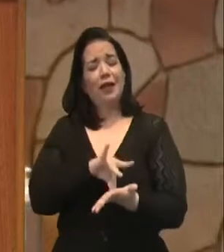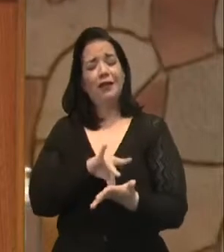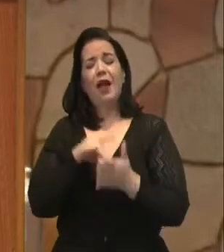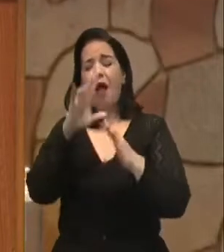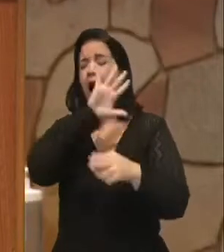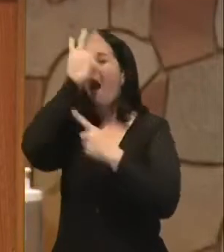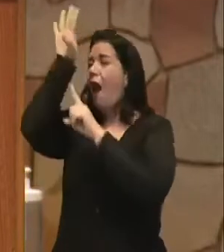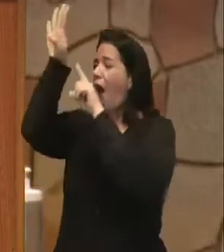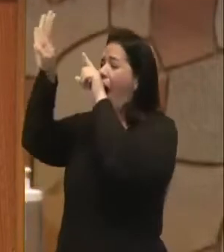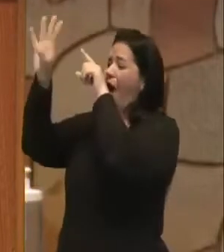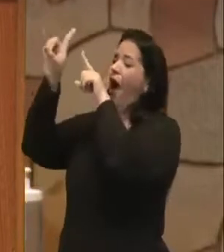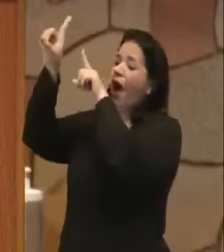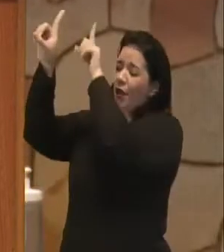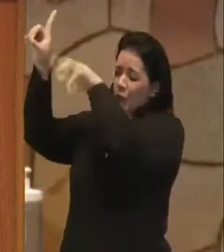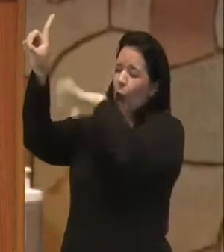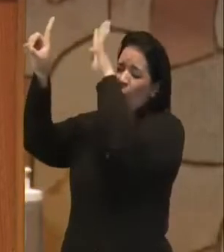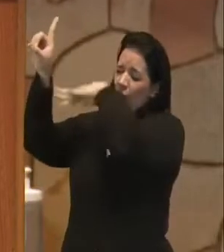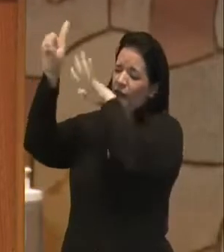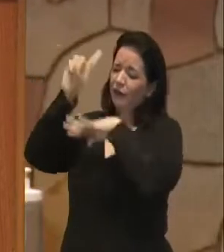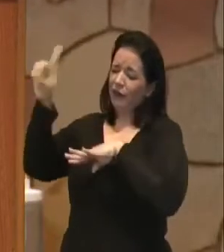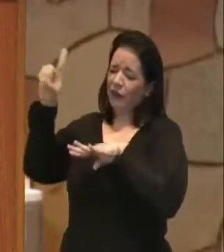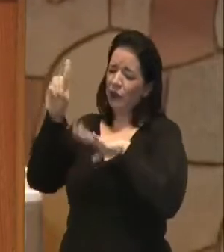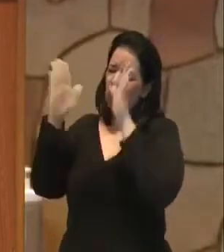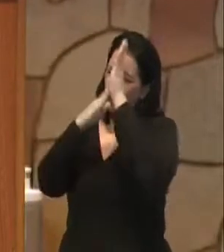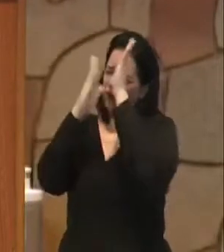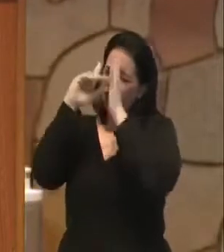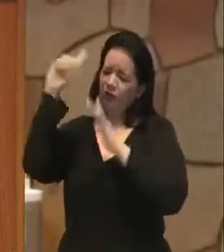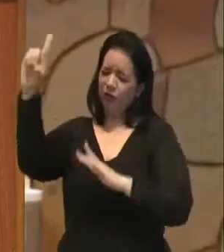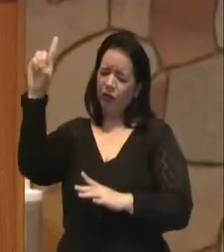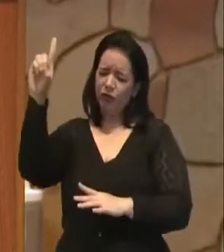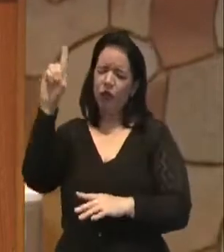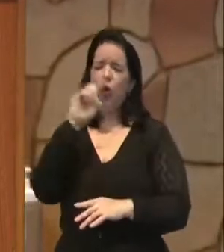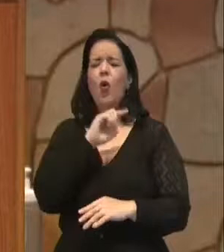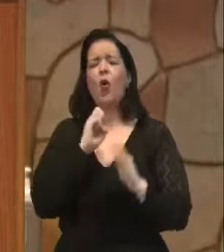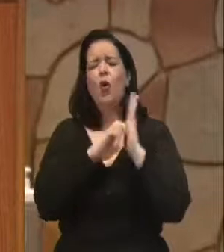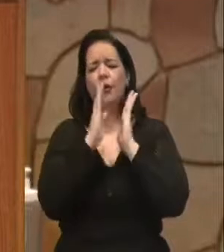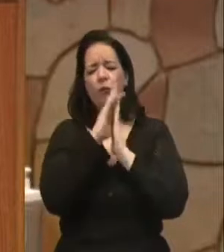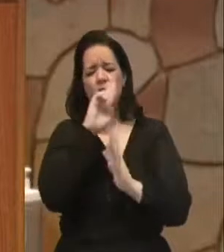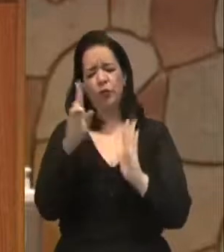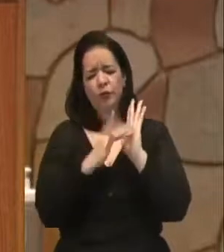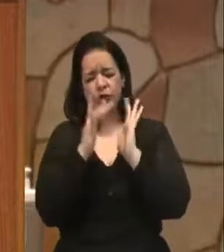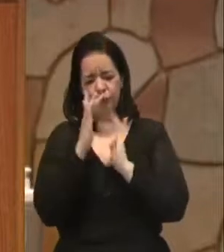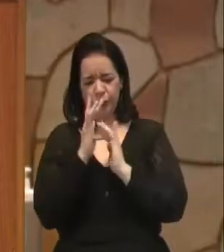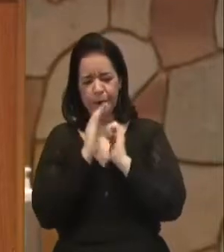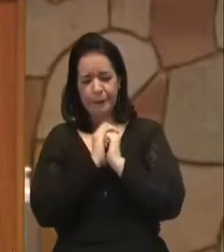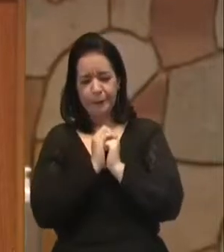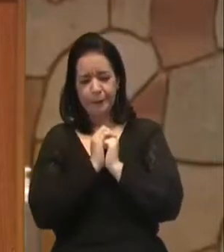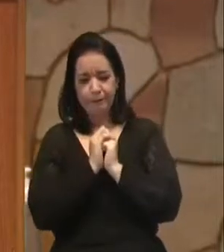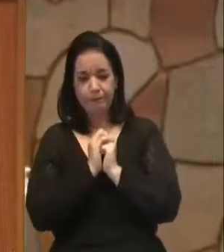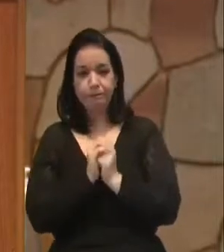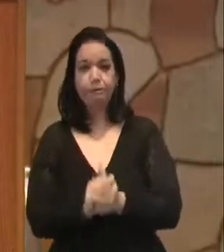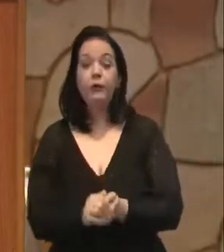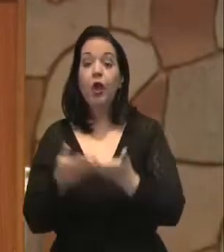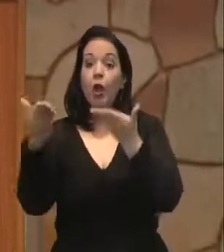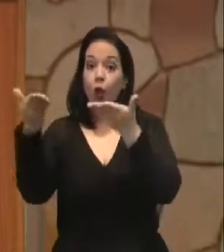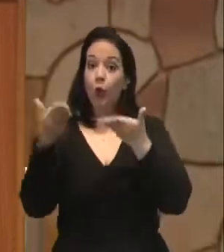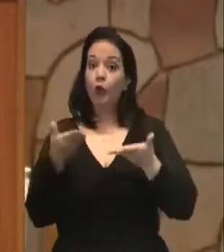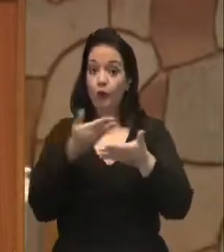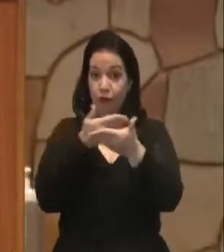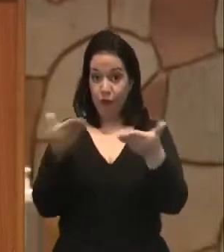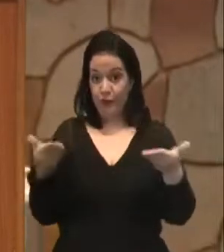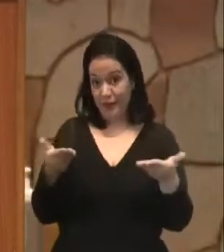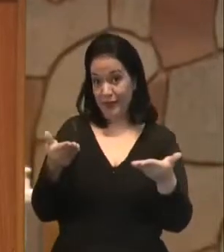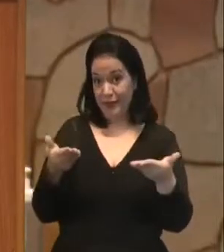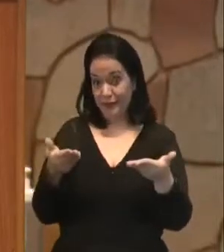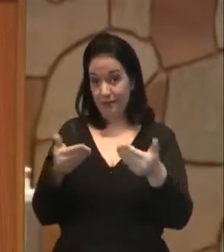oramos em nome de Jesus. Eu quero convidar você para daqui a pouco, às 10h15,